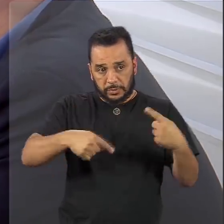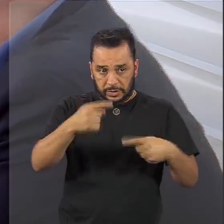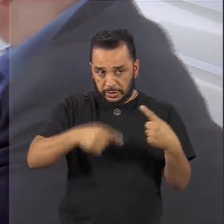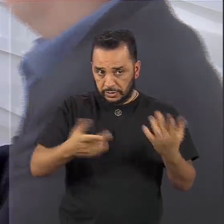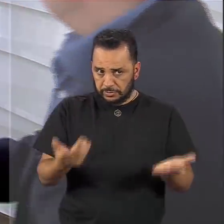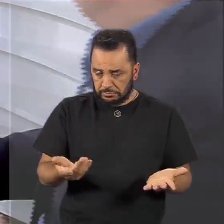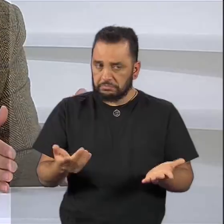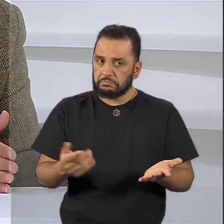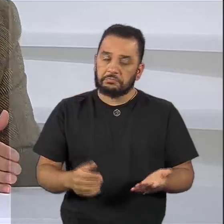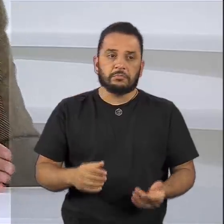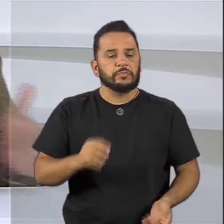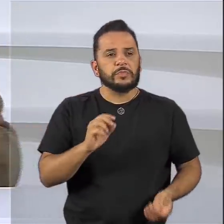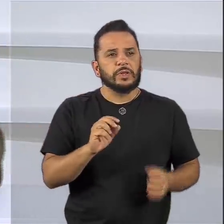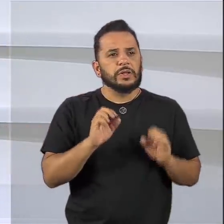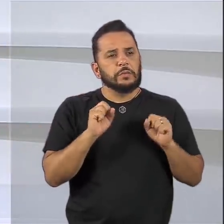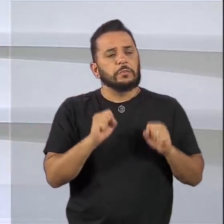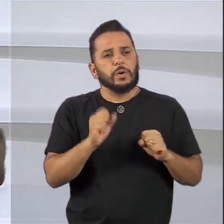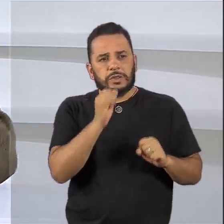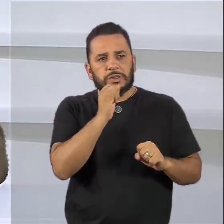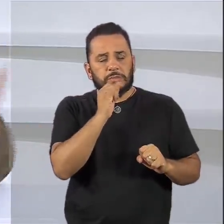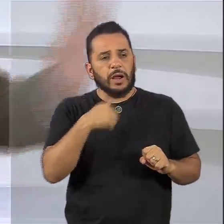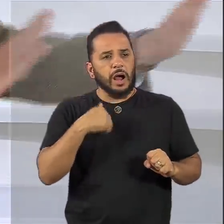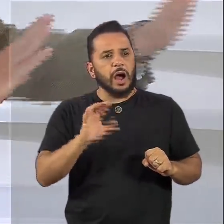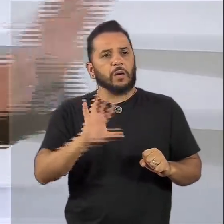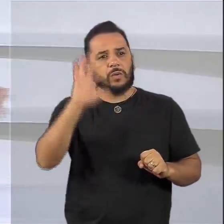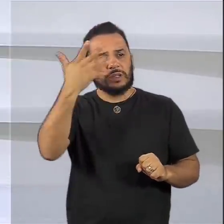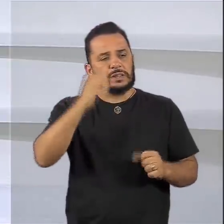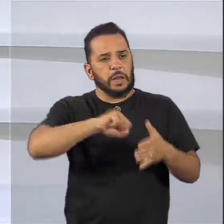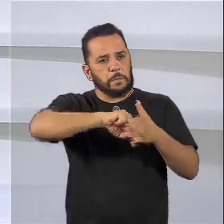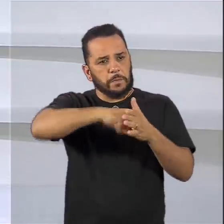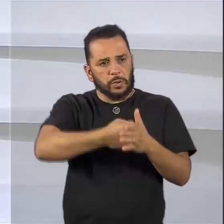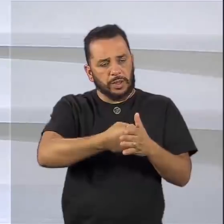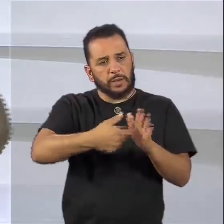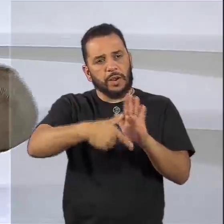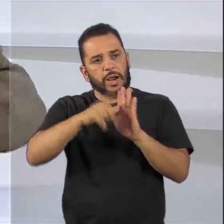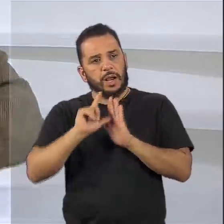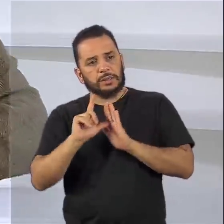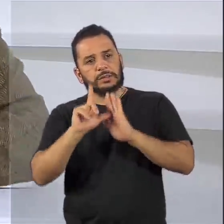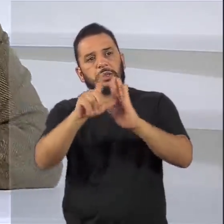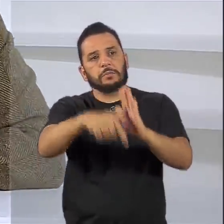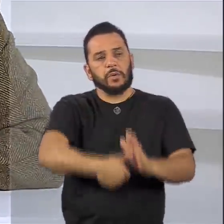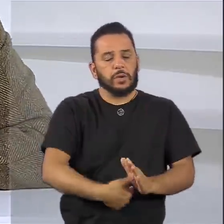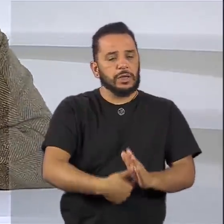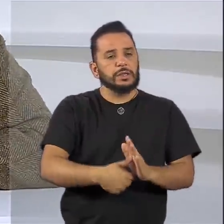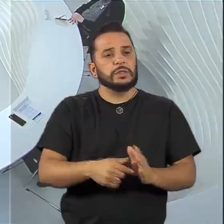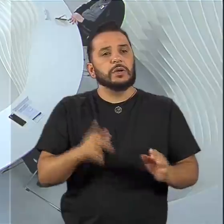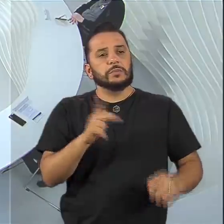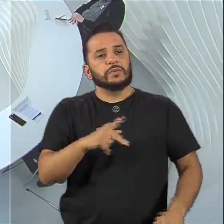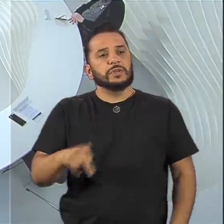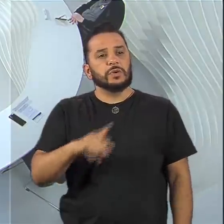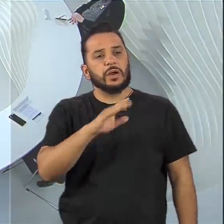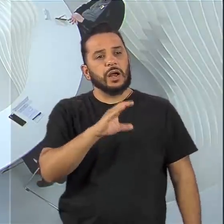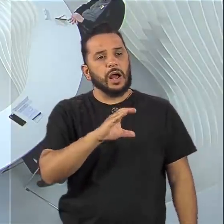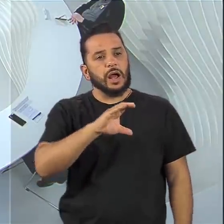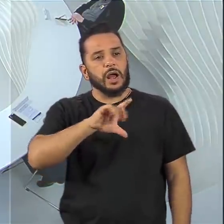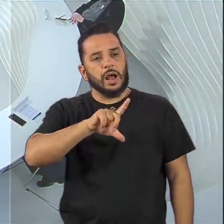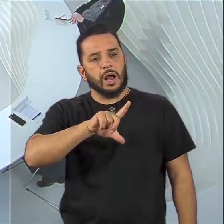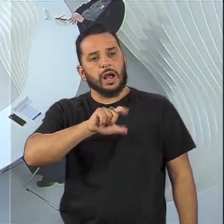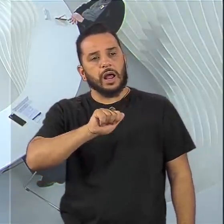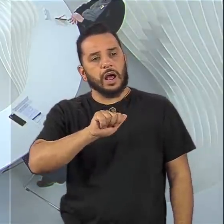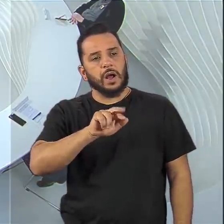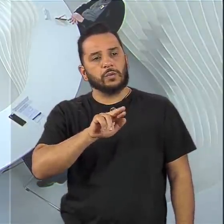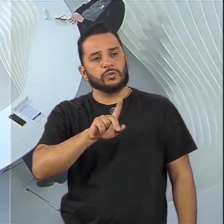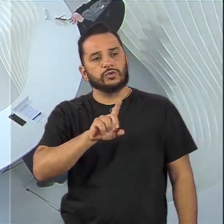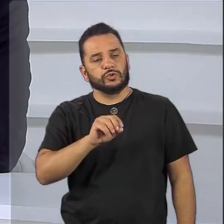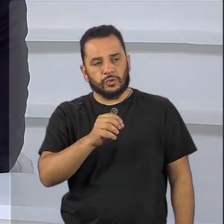que a impugnação ocorra antes ou depois, essa é uma resposta que o professor Cláudio pode dar. E jogando com as regras, né? Na verdade, está